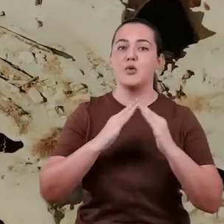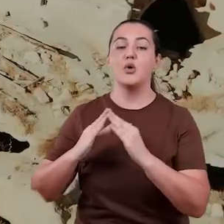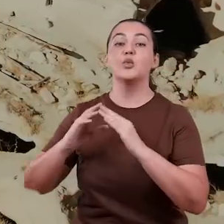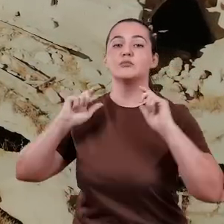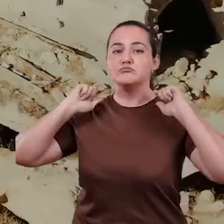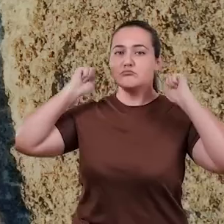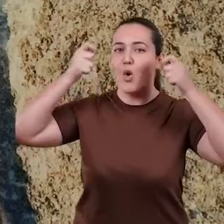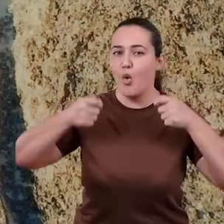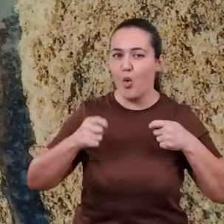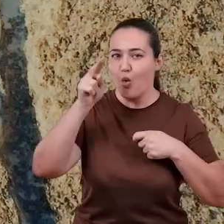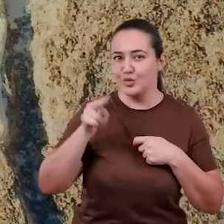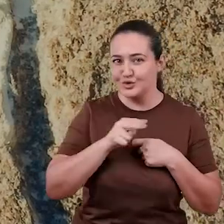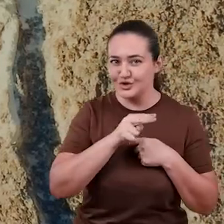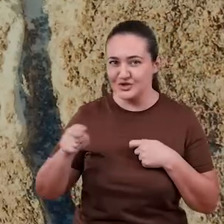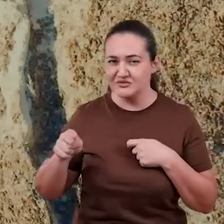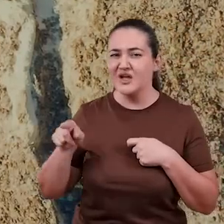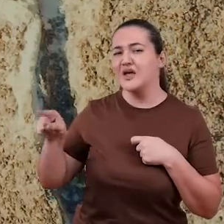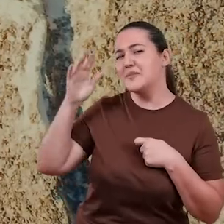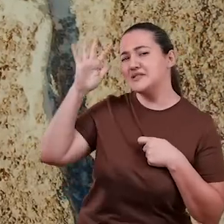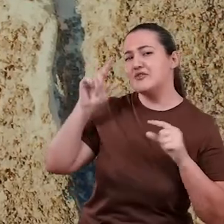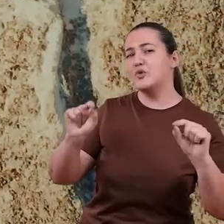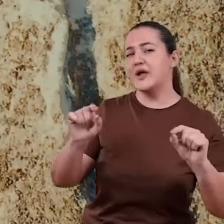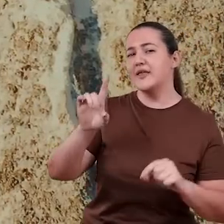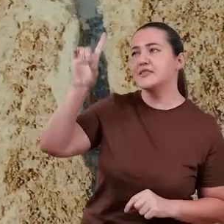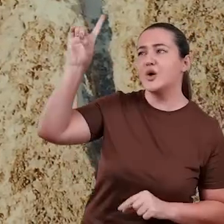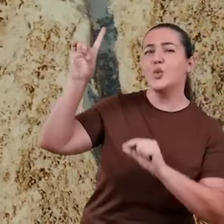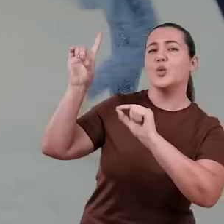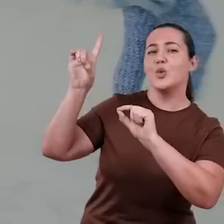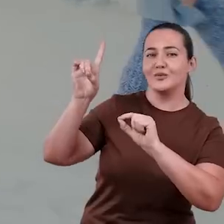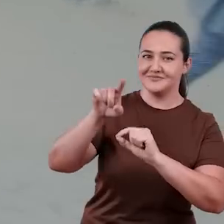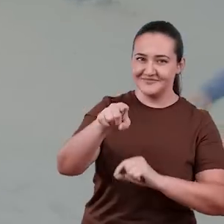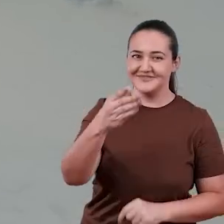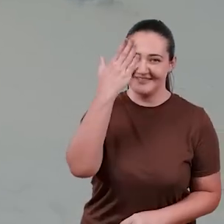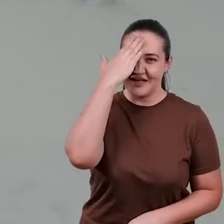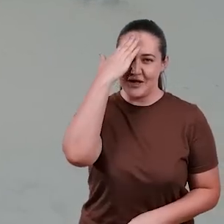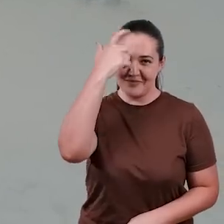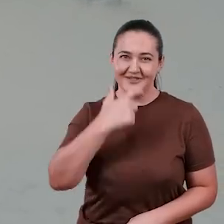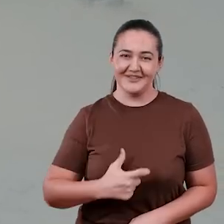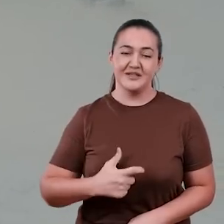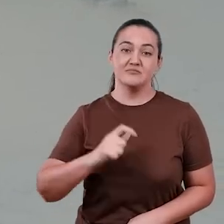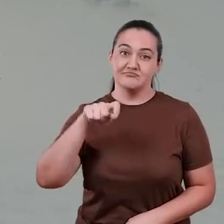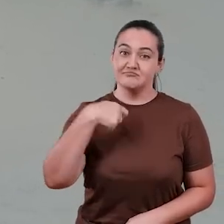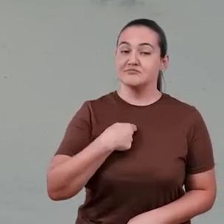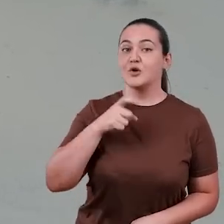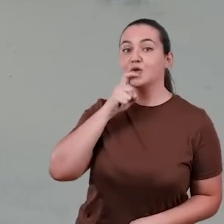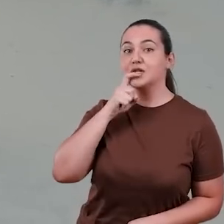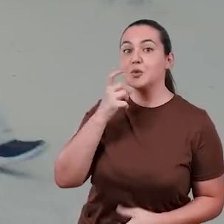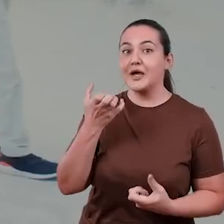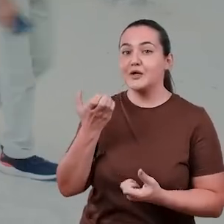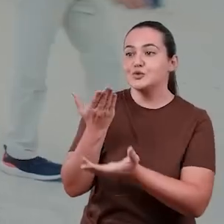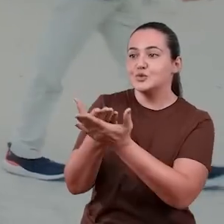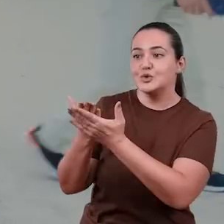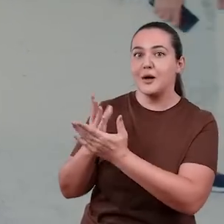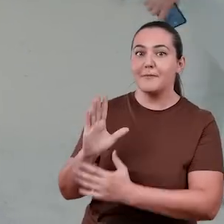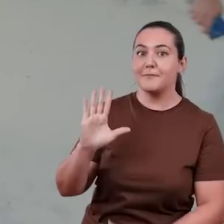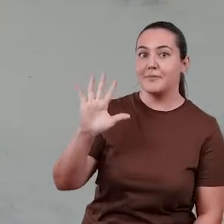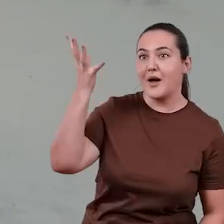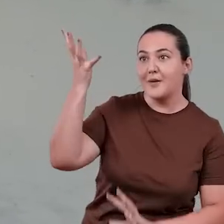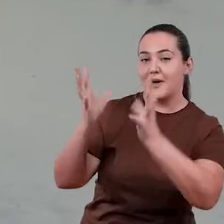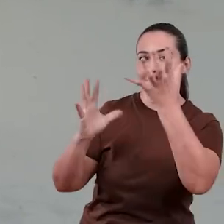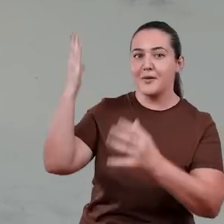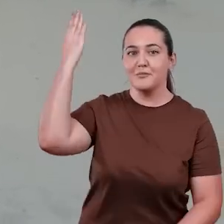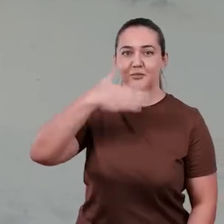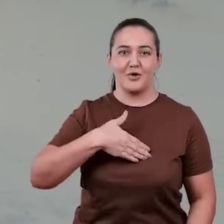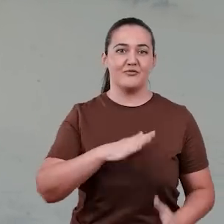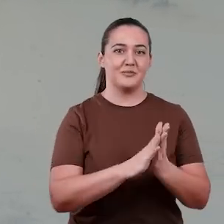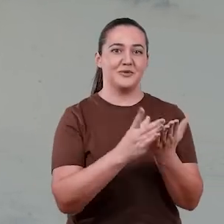Idade Média. O que eles pensavam? Que ideias eles tinham de Deus? Você sabe, eu sou Rodrigo Silva e estou sempre em busca de evidências que